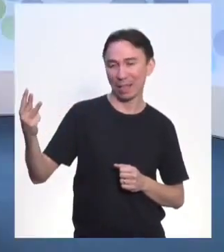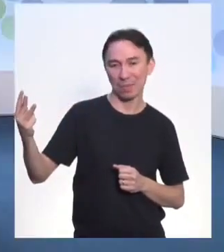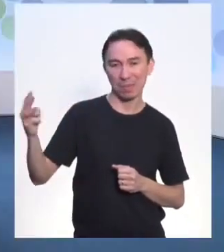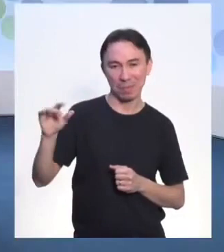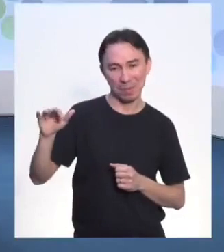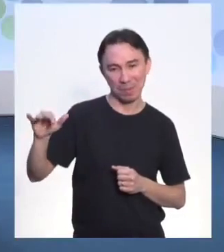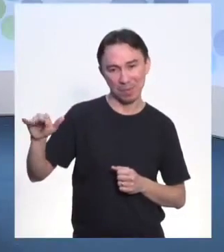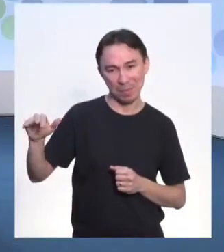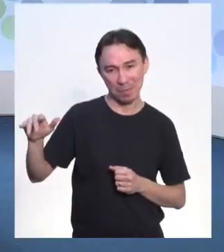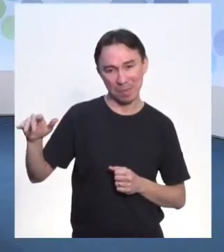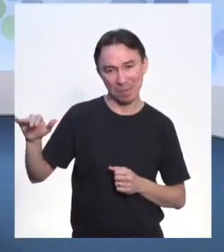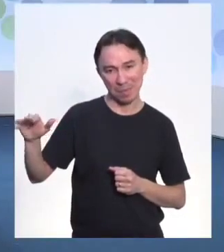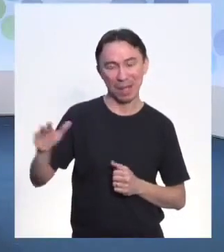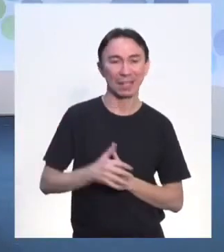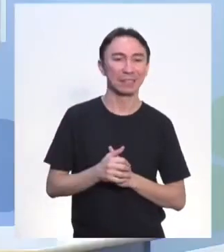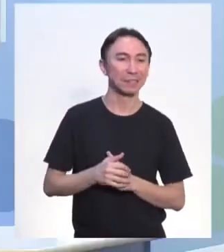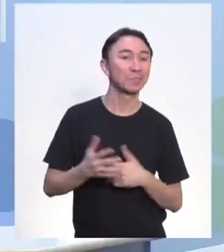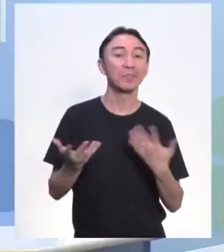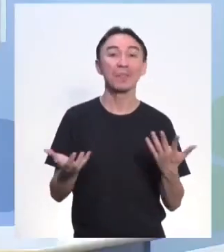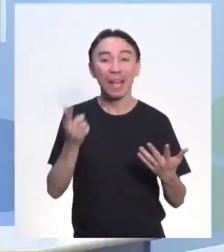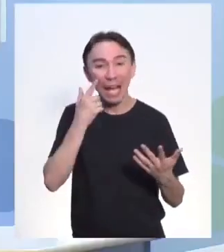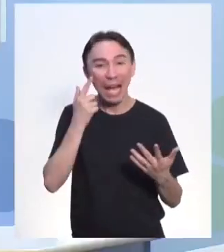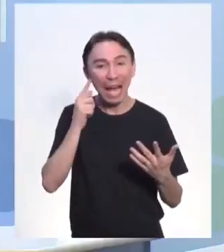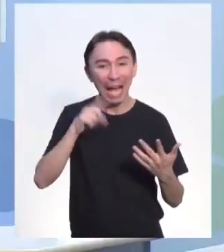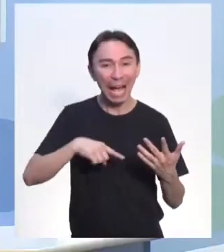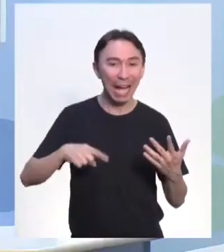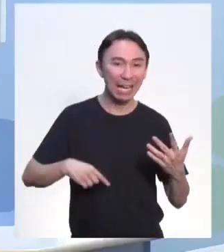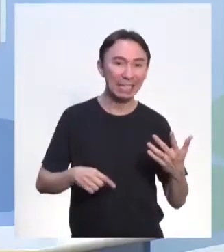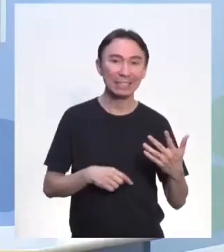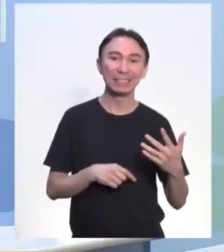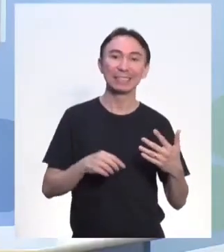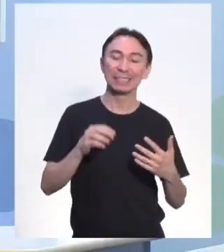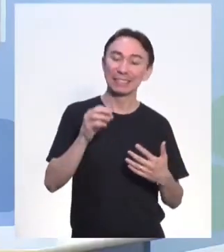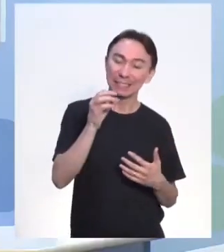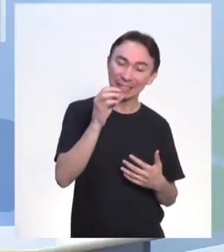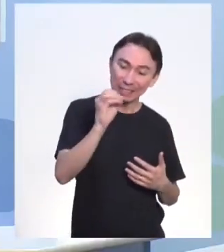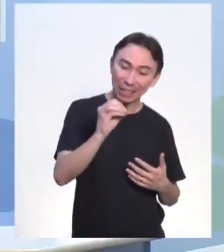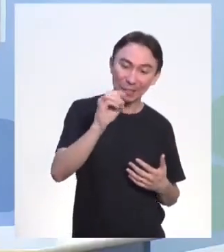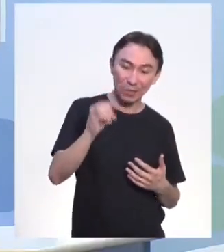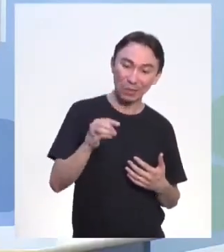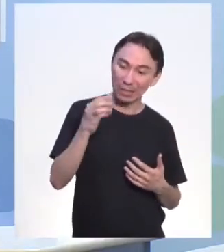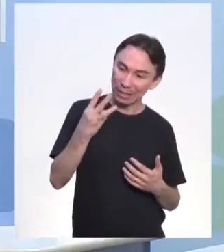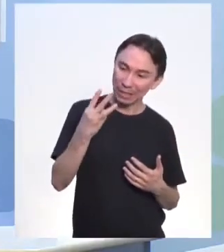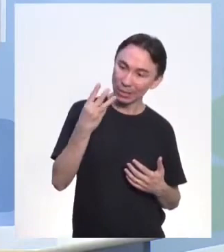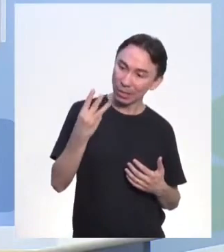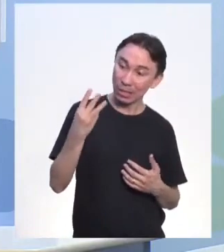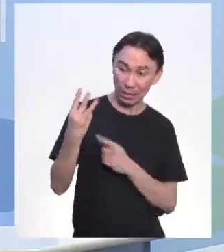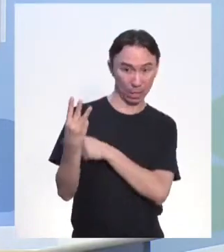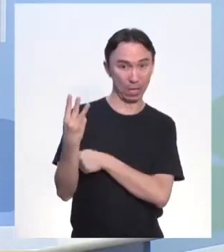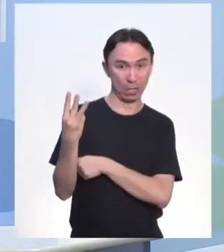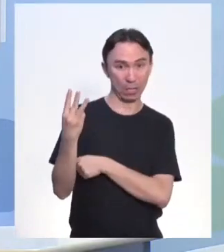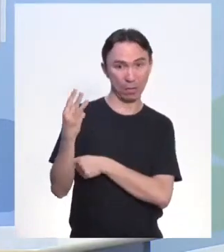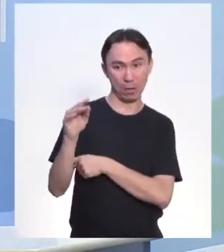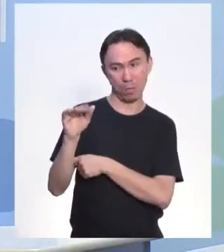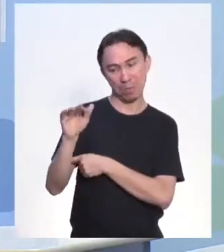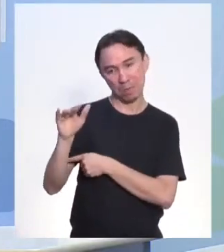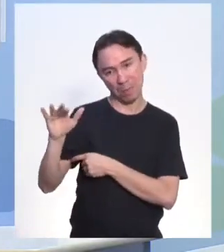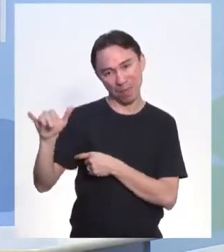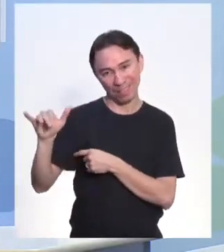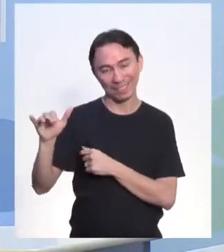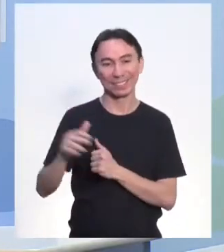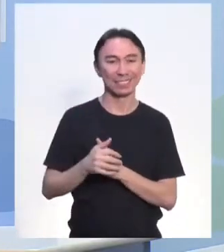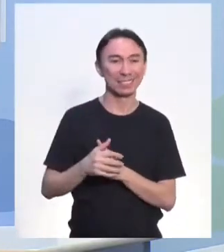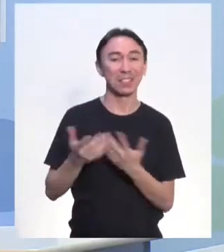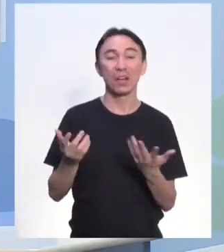0,333333 Então, ó, como é uma dízima periódica, normalmente a gente coloca 3 números repetidos e 3 pontinhos. Como eu gosto de responder as coisas com